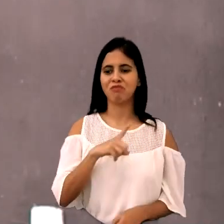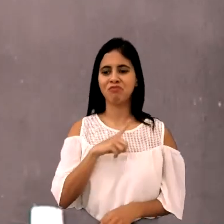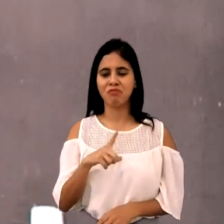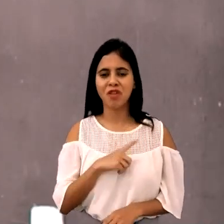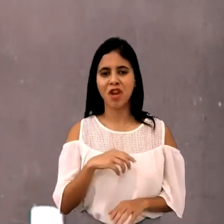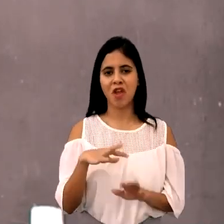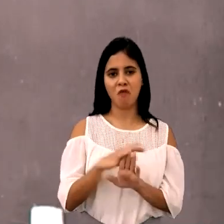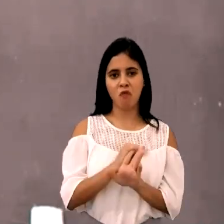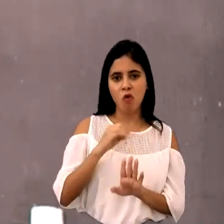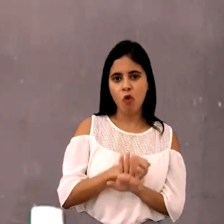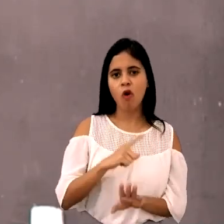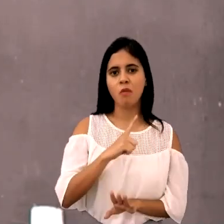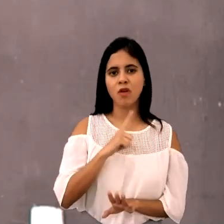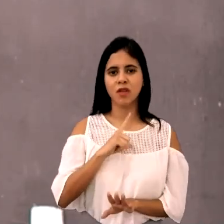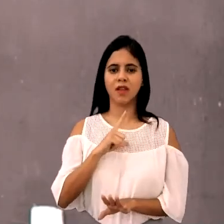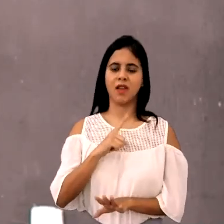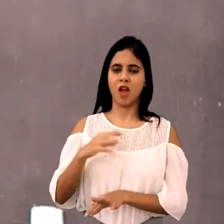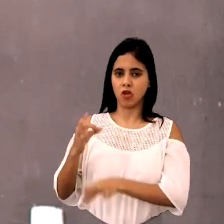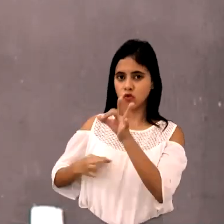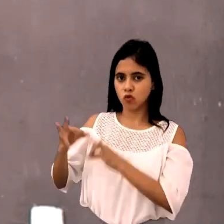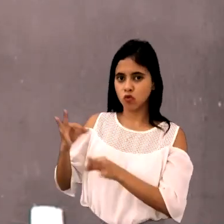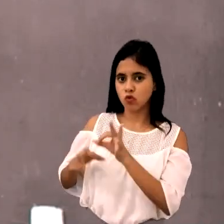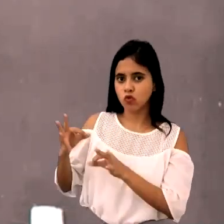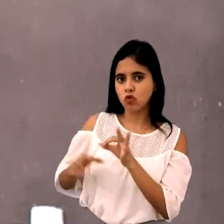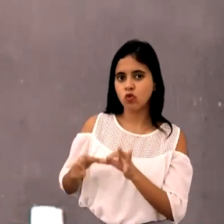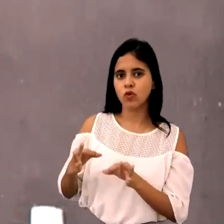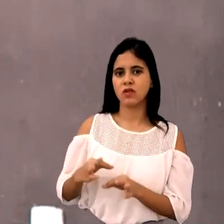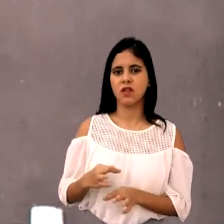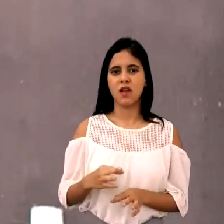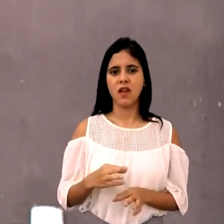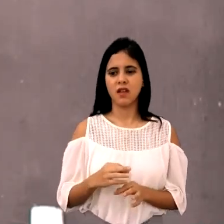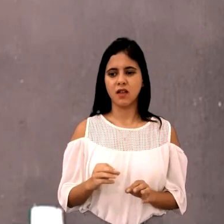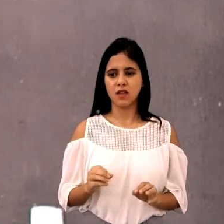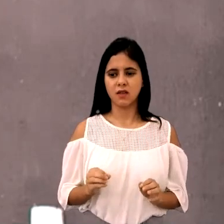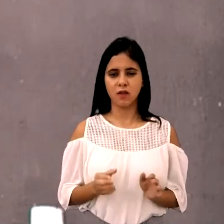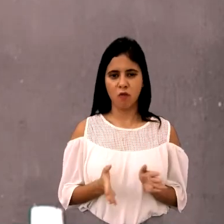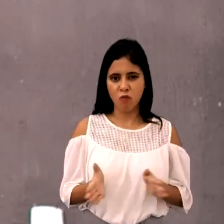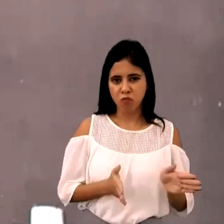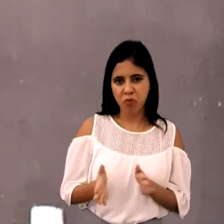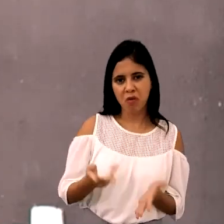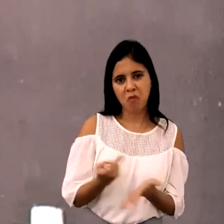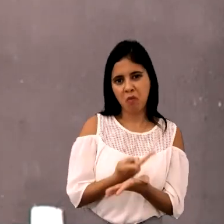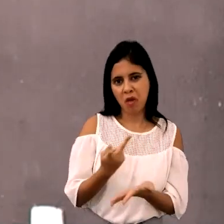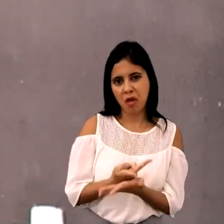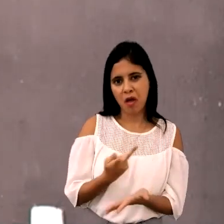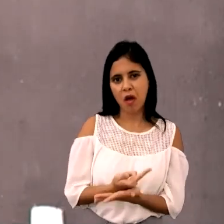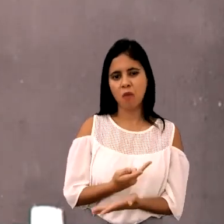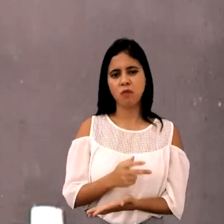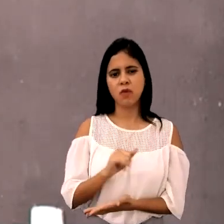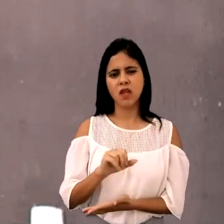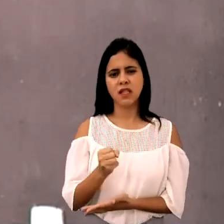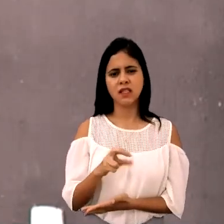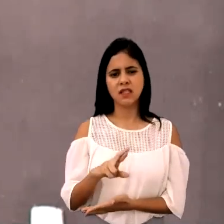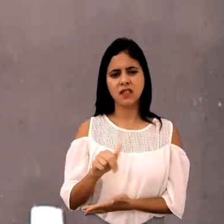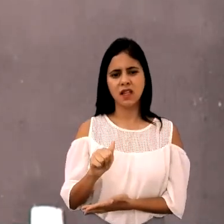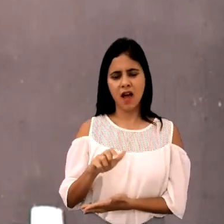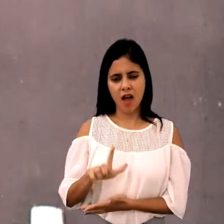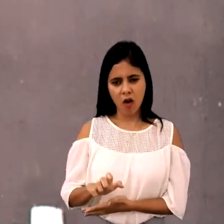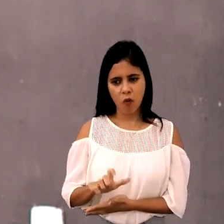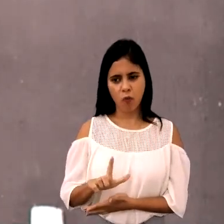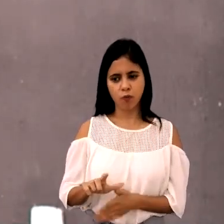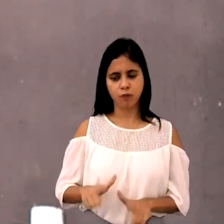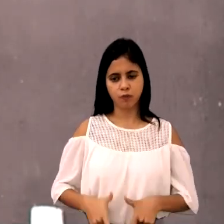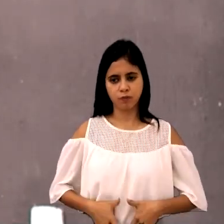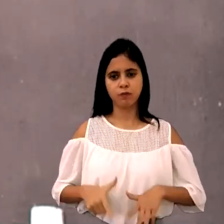dos juízes. Era um período em que Israel estava perdida em si mesmo. A corrupção era